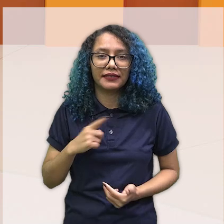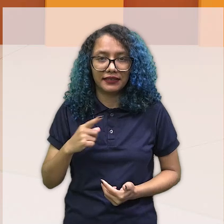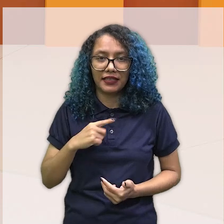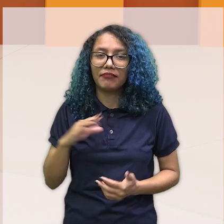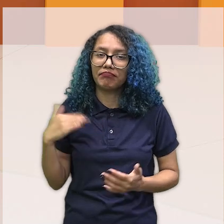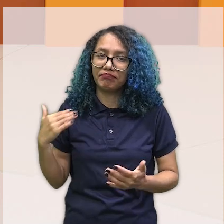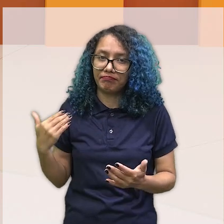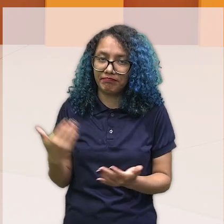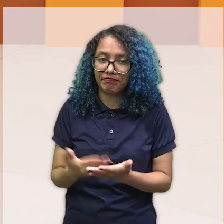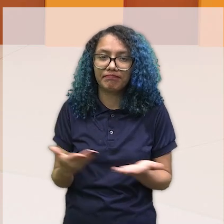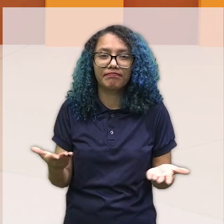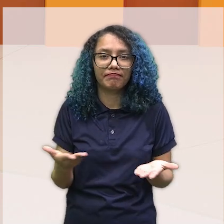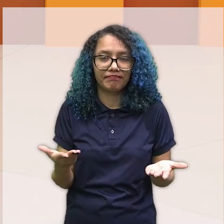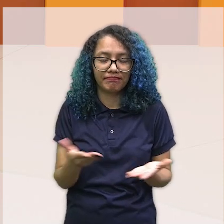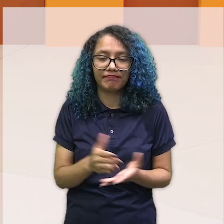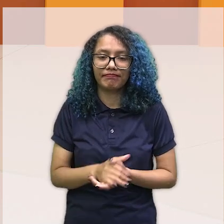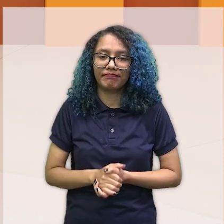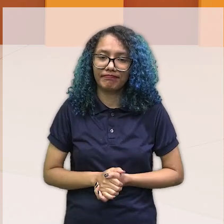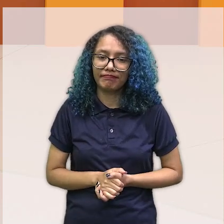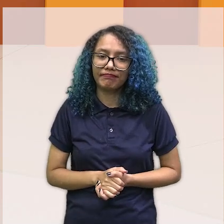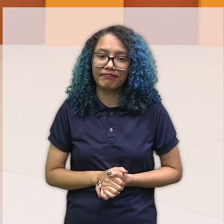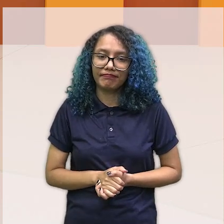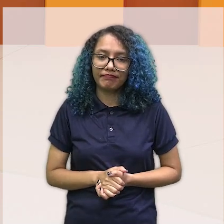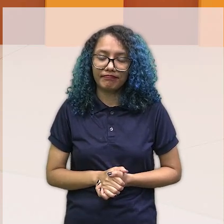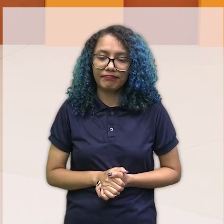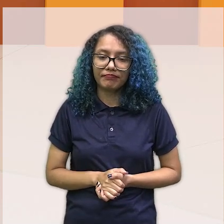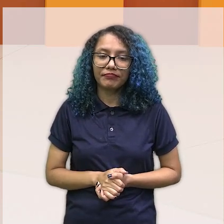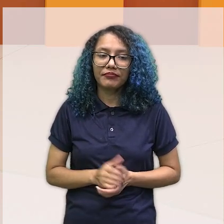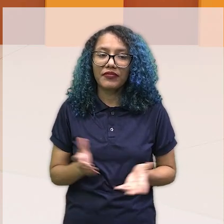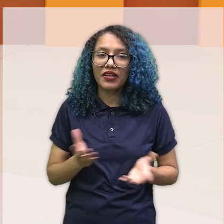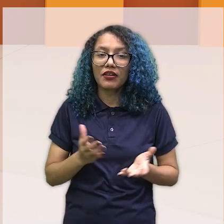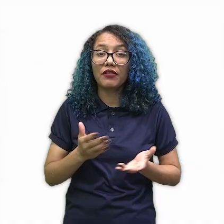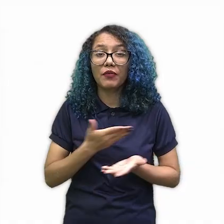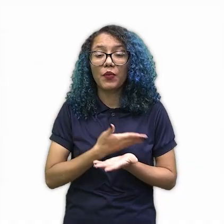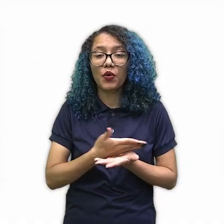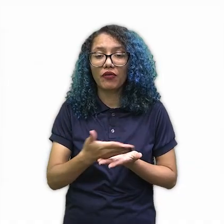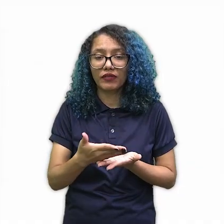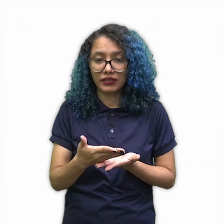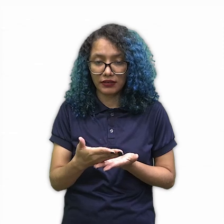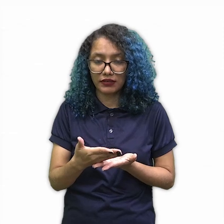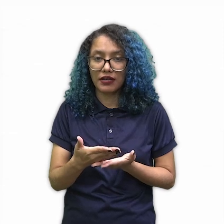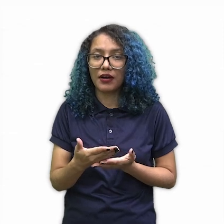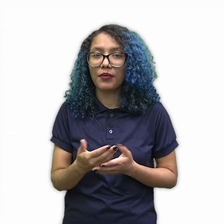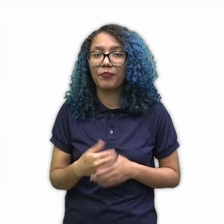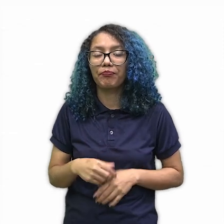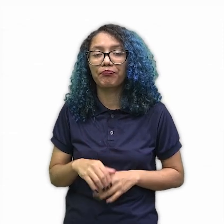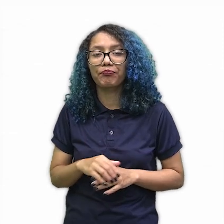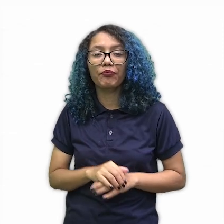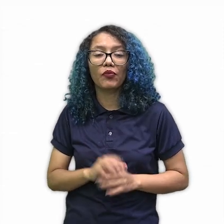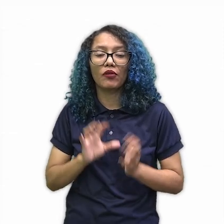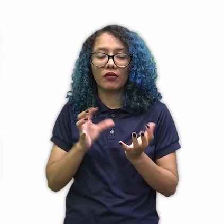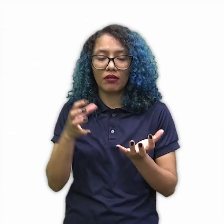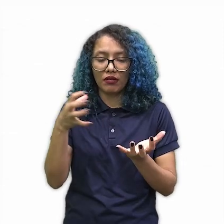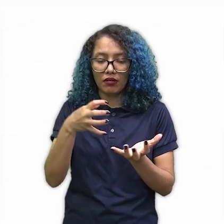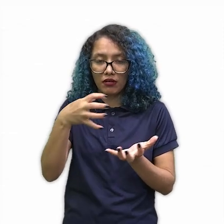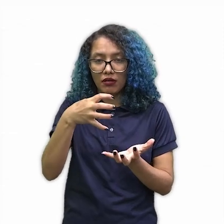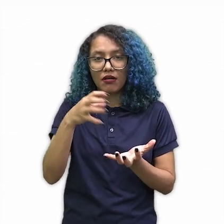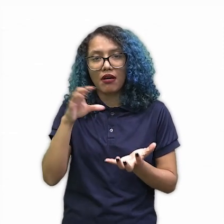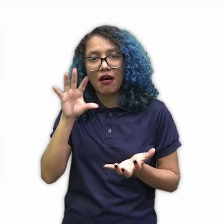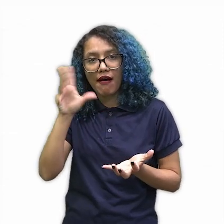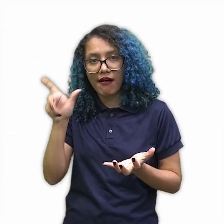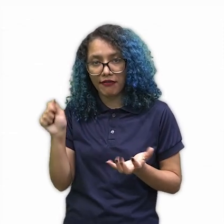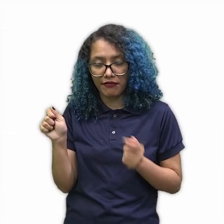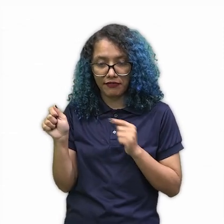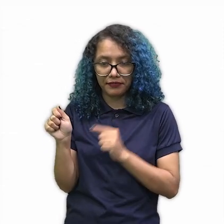dias atuais, tá? Vamos pegar, gente, o continente africano. Vamos lá para a África, tá?